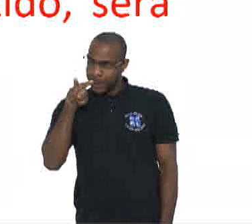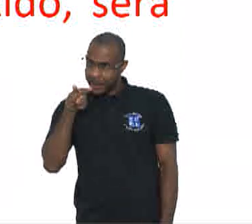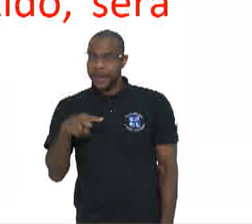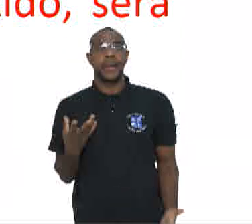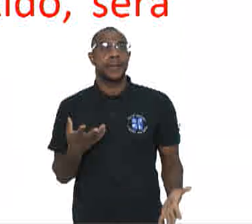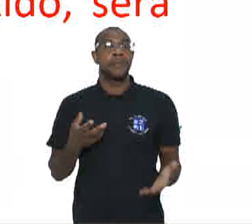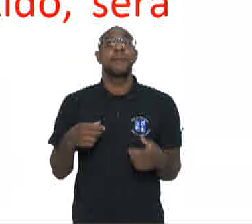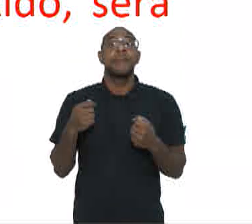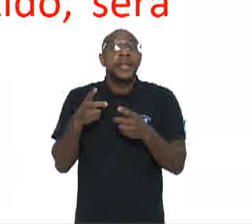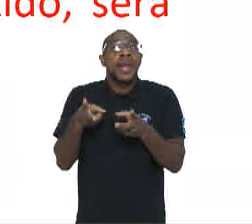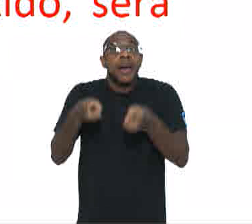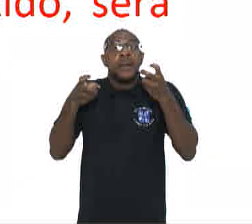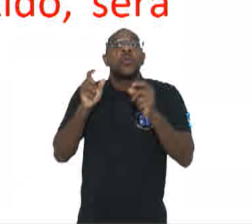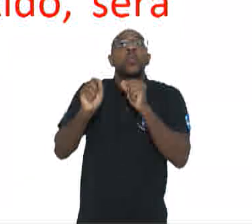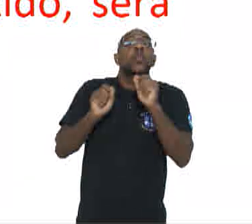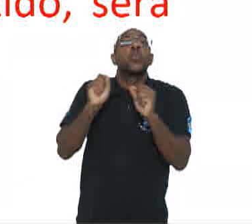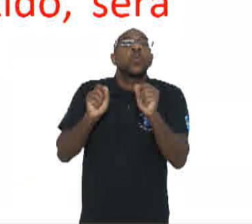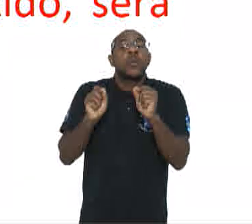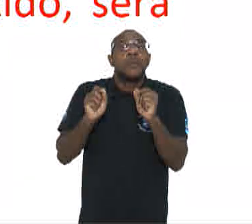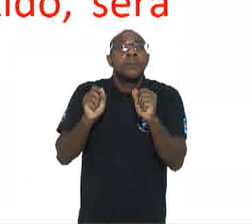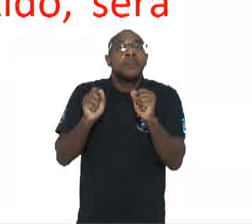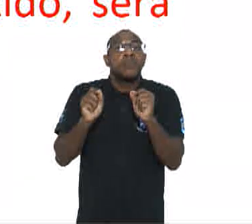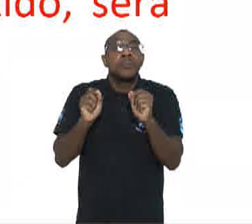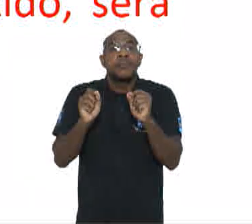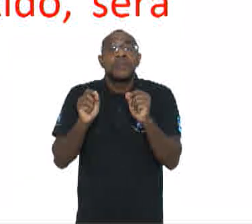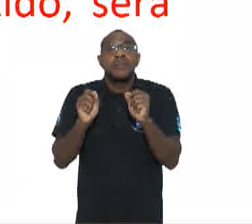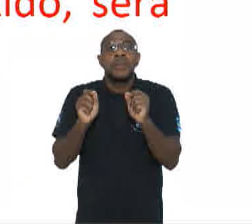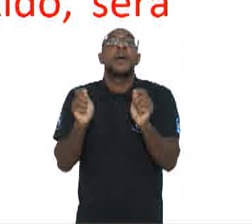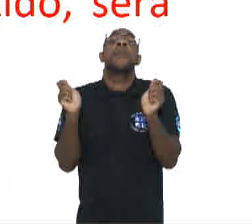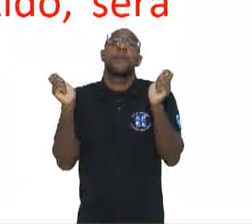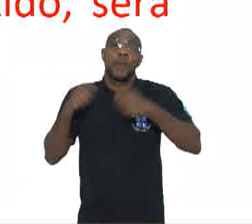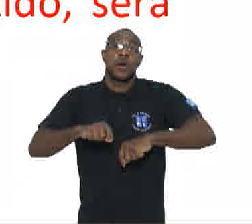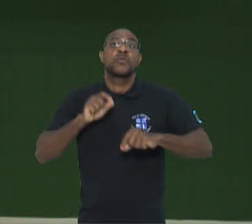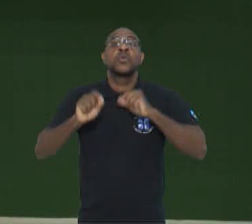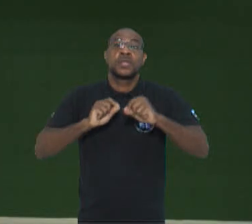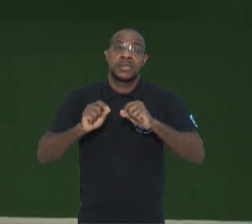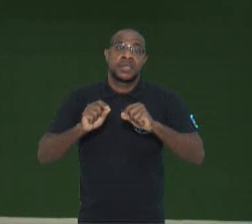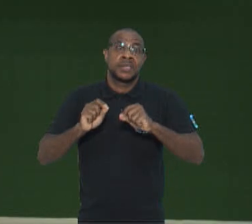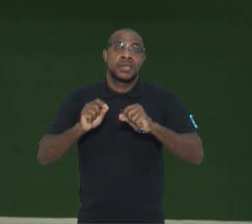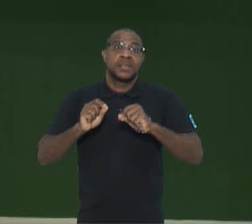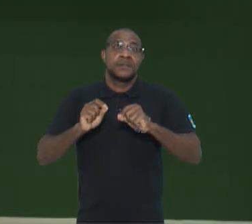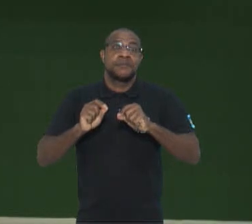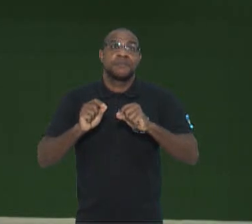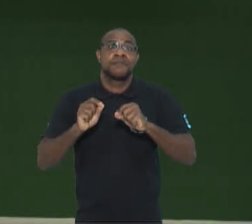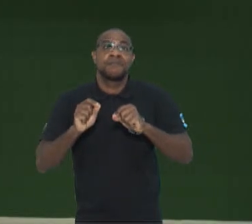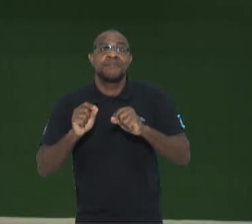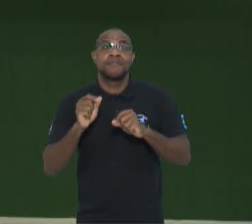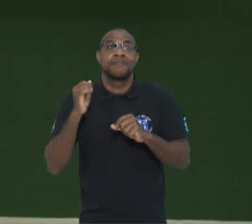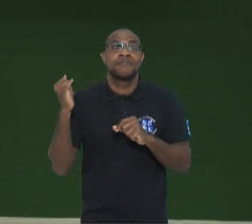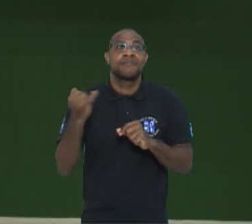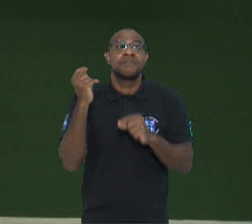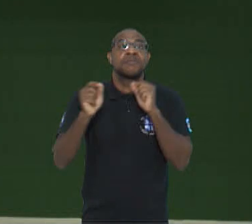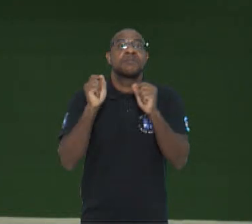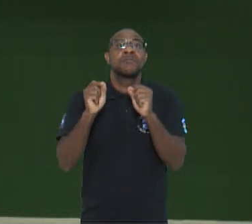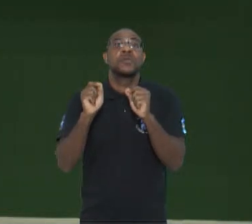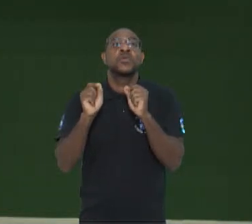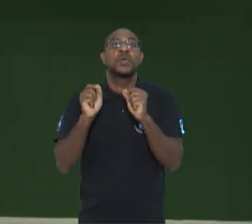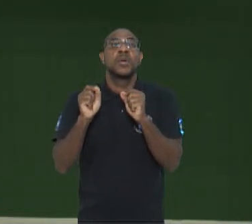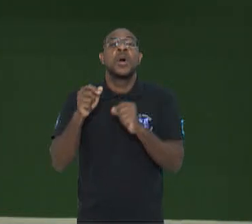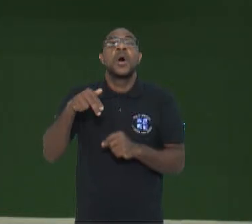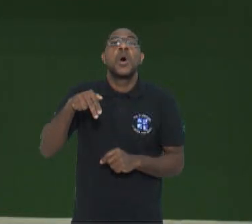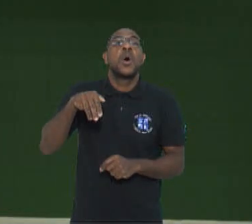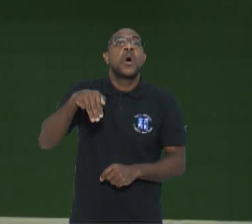mas é possível perceber que a questão do monopólio pode ser uma das questões. Por quê? Porque estava falando sobre